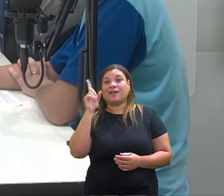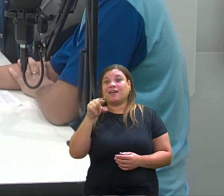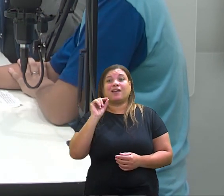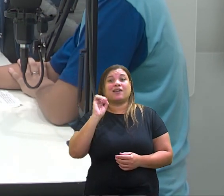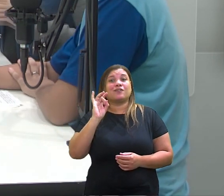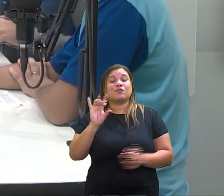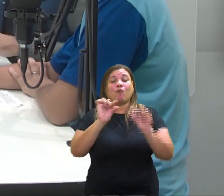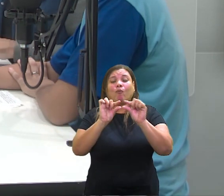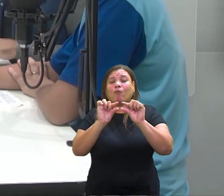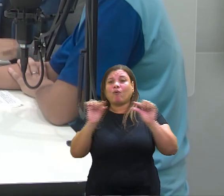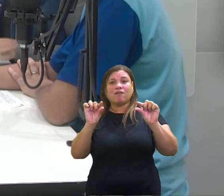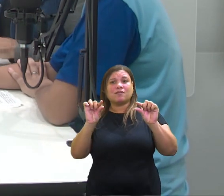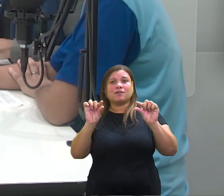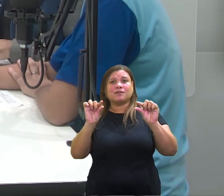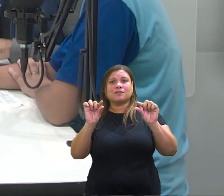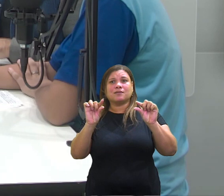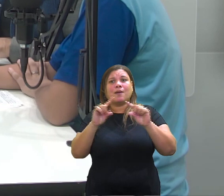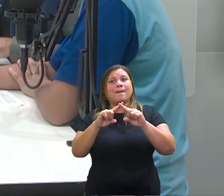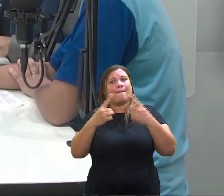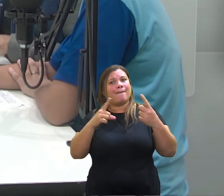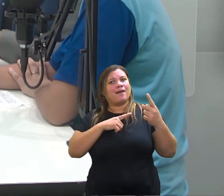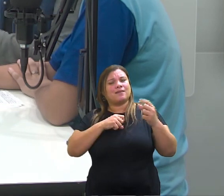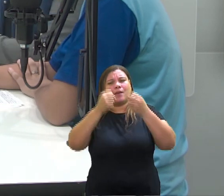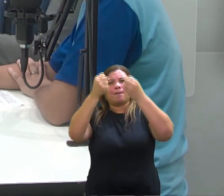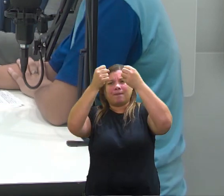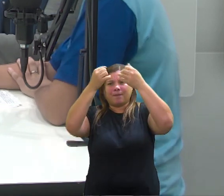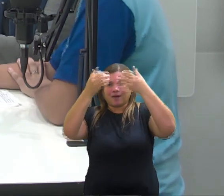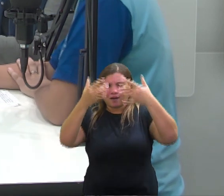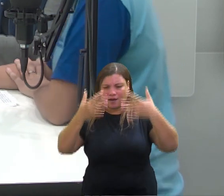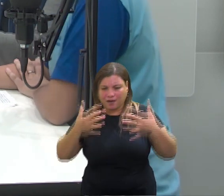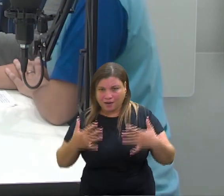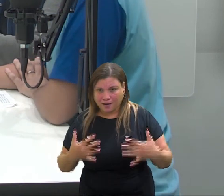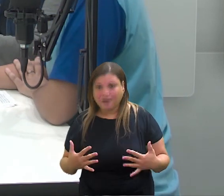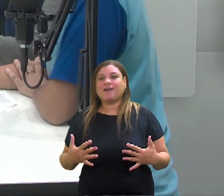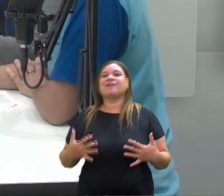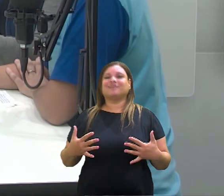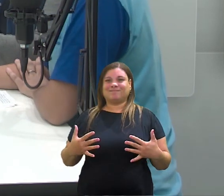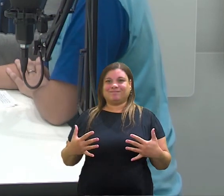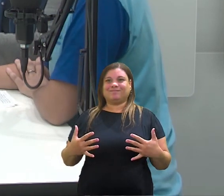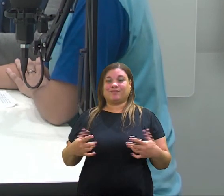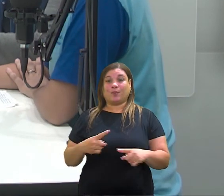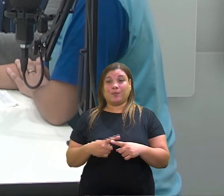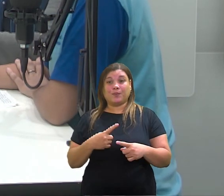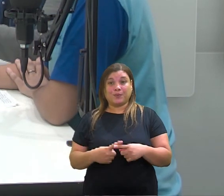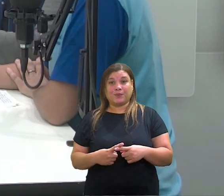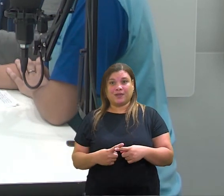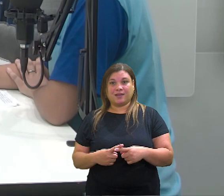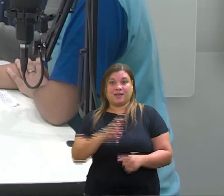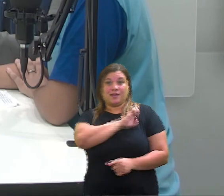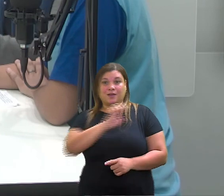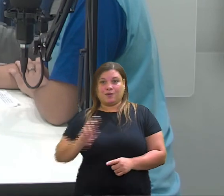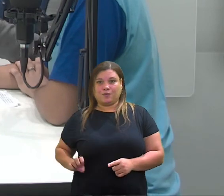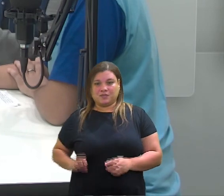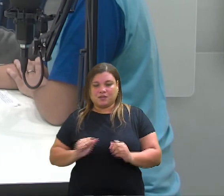tá. Não é dever do Estado. O dever do Estado é Oferecer, construir, né? oferecer um